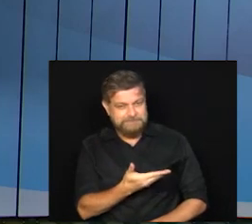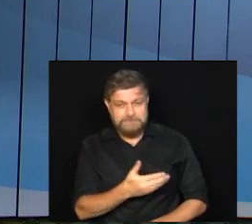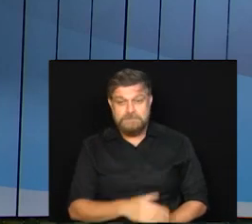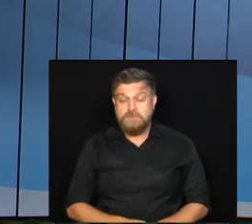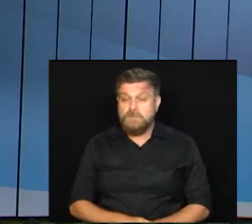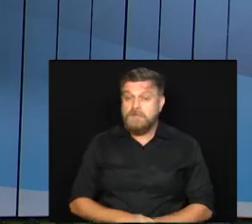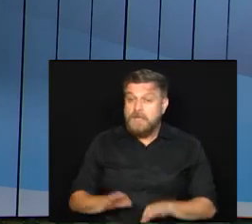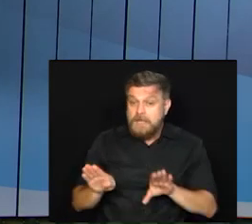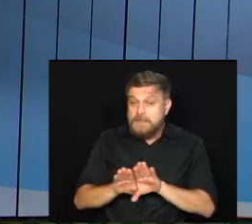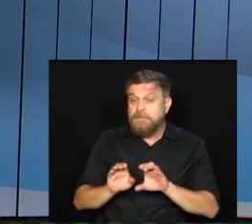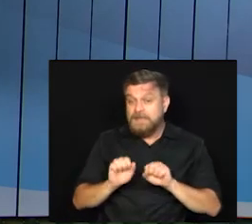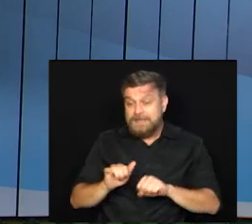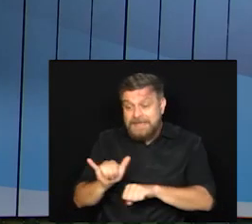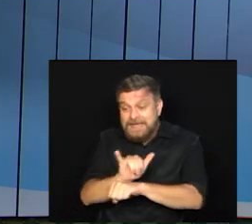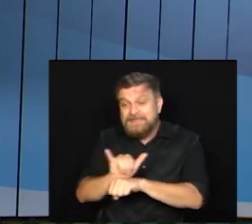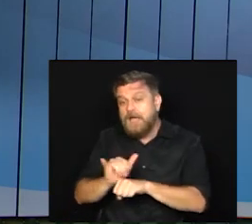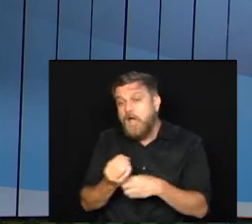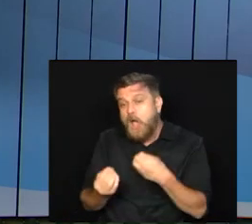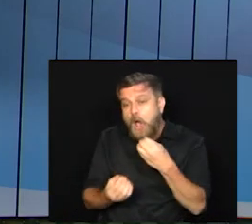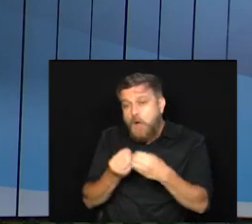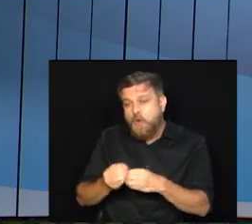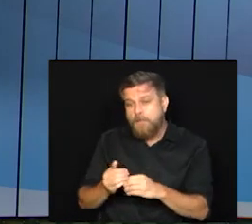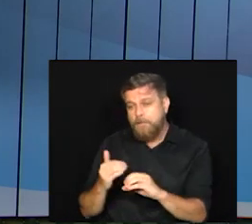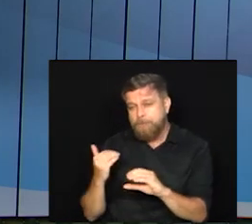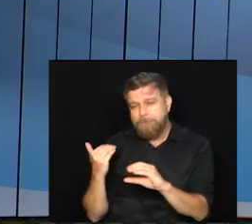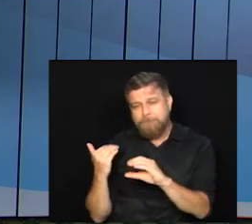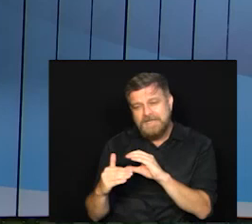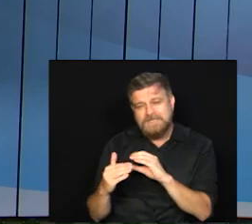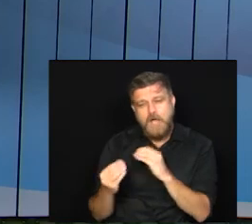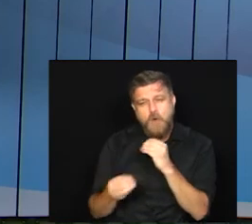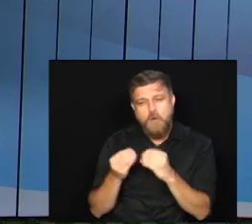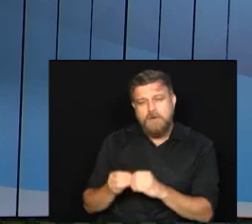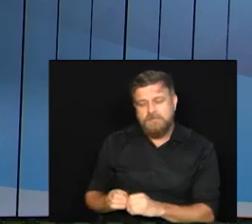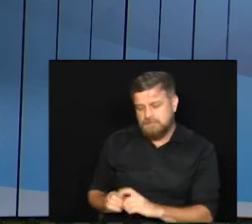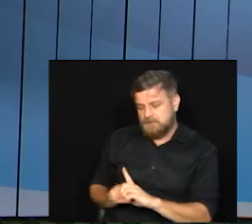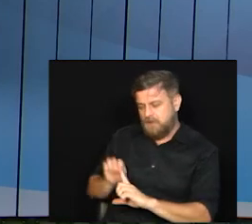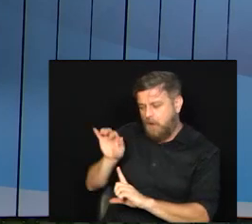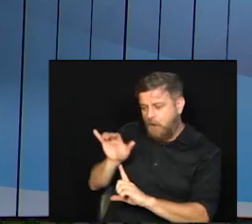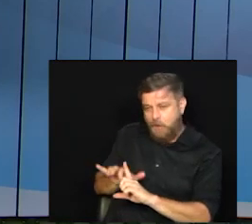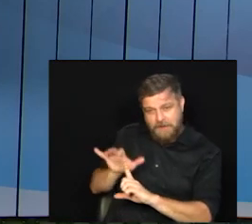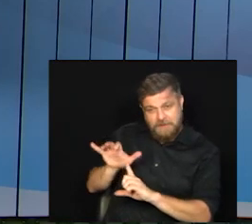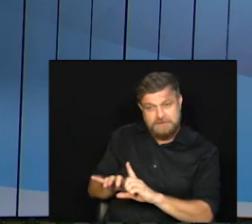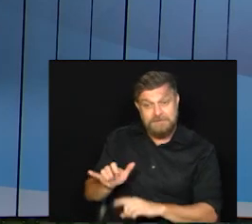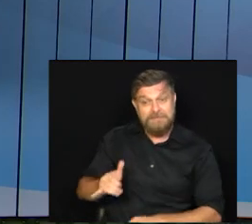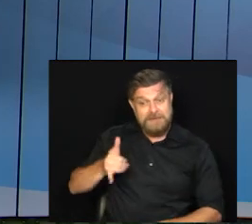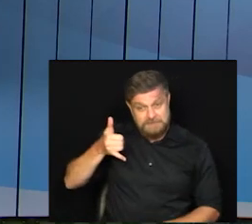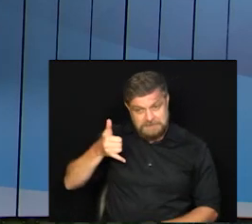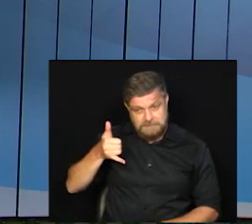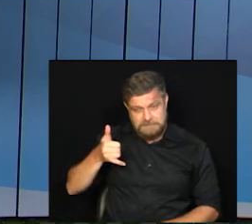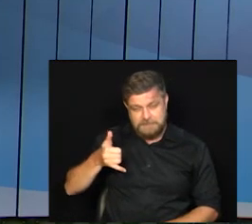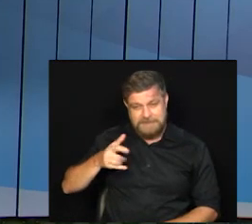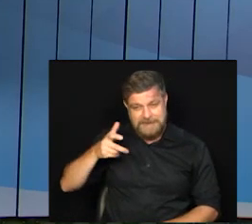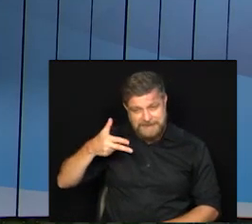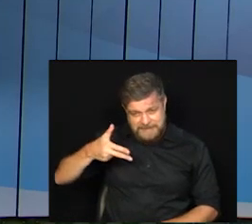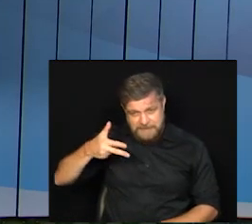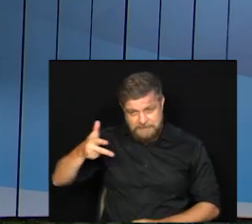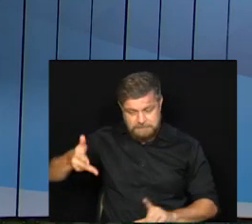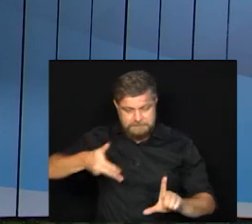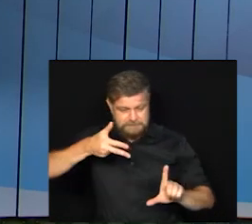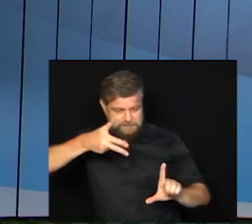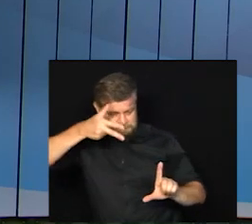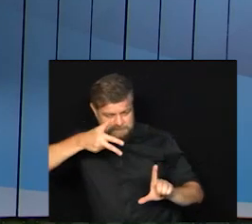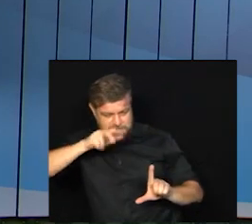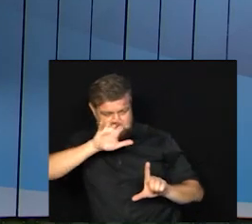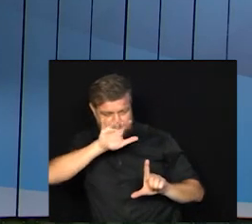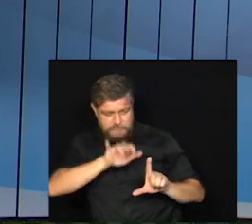978293776. Ou você tem a opção de enviar uma mensagem através do nosso QR Code. Pega o seu celular, abre a câmera, mira para o QR